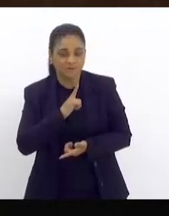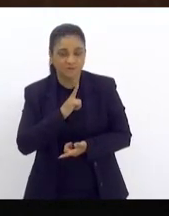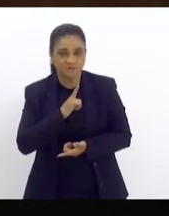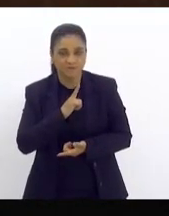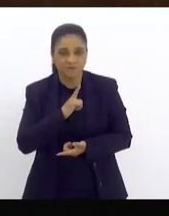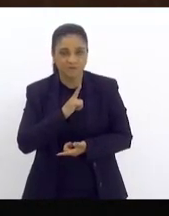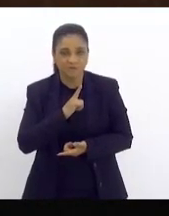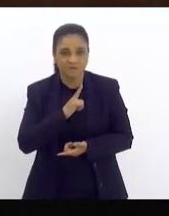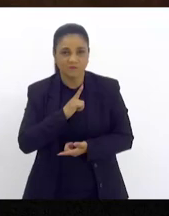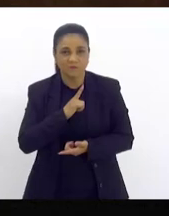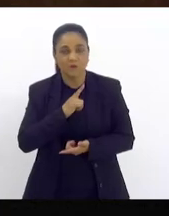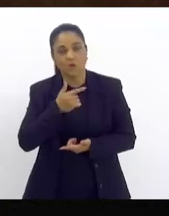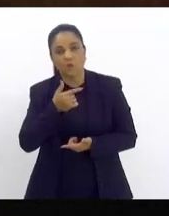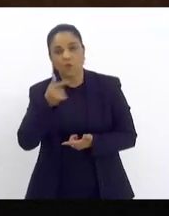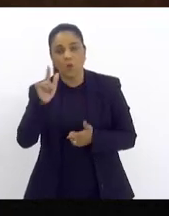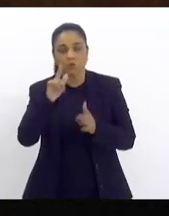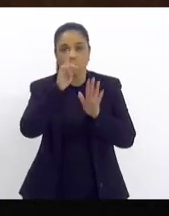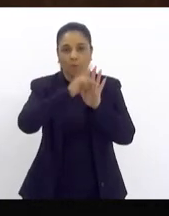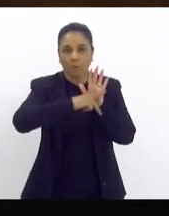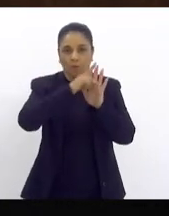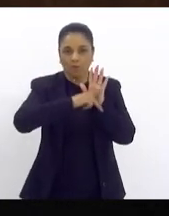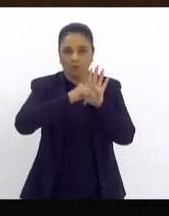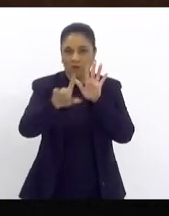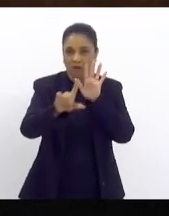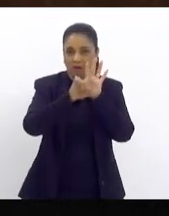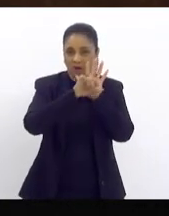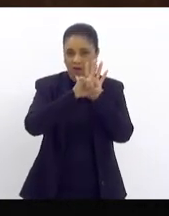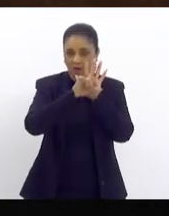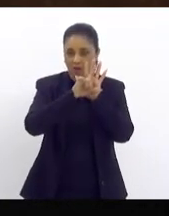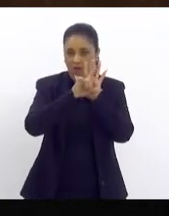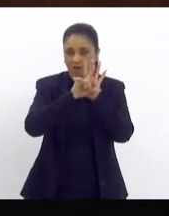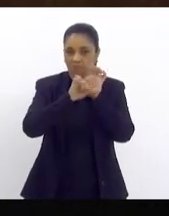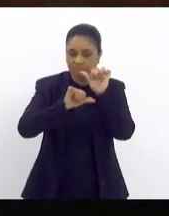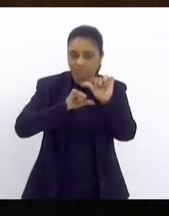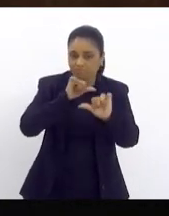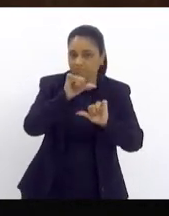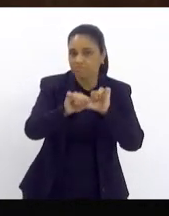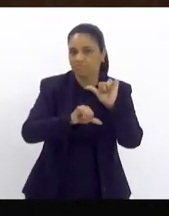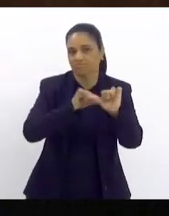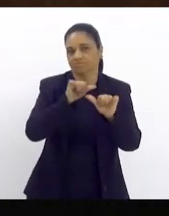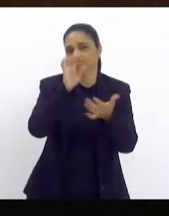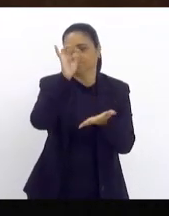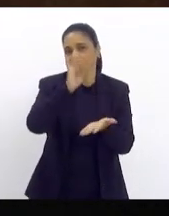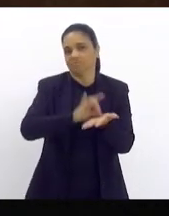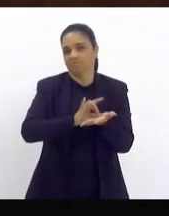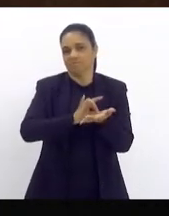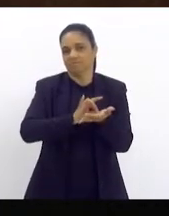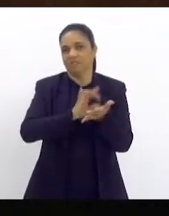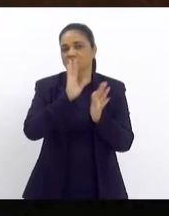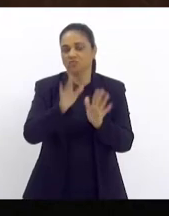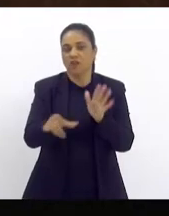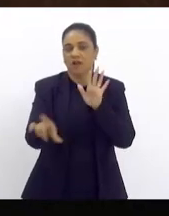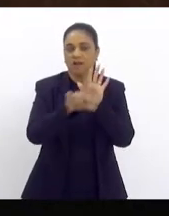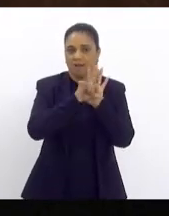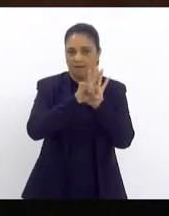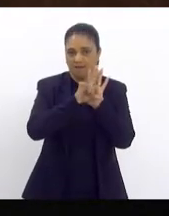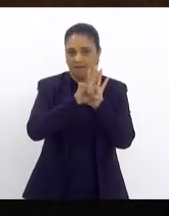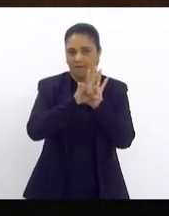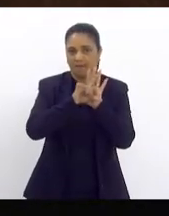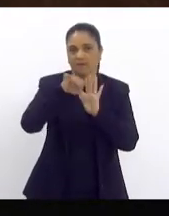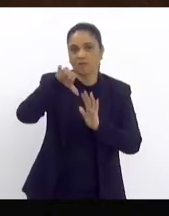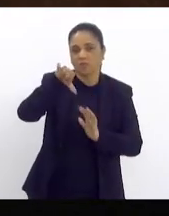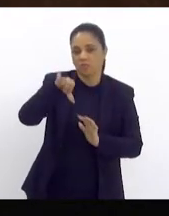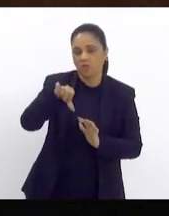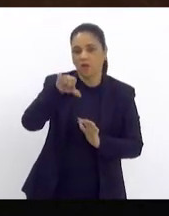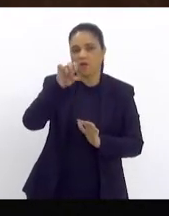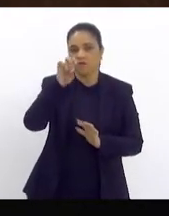um outro projeto de lei que fez a alteração pretendida e já virou lei é a lei